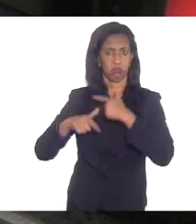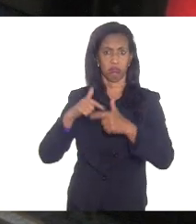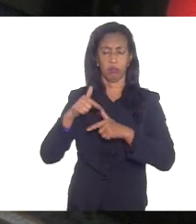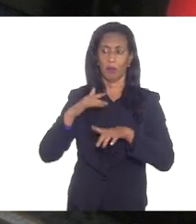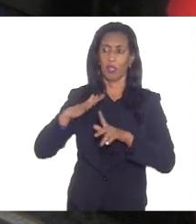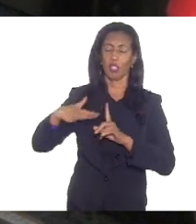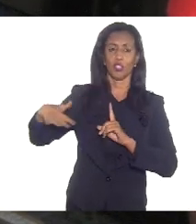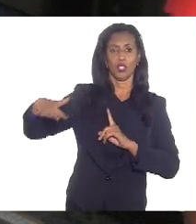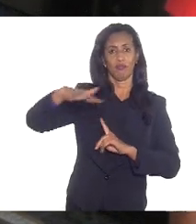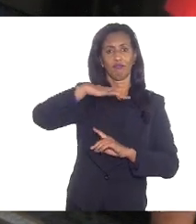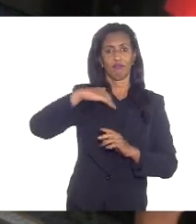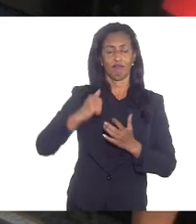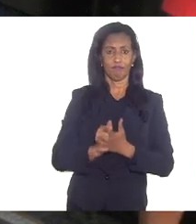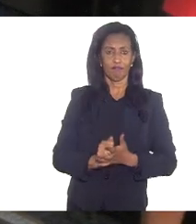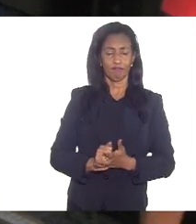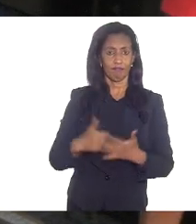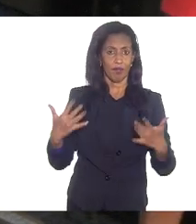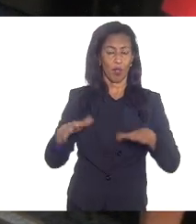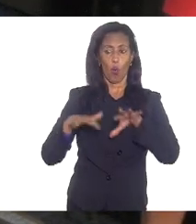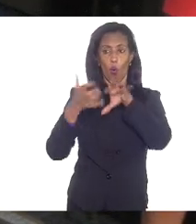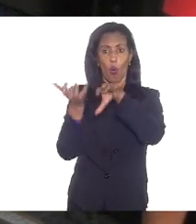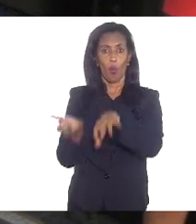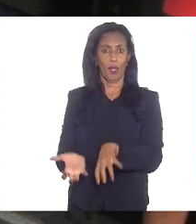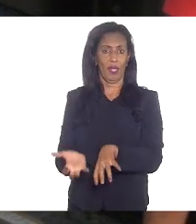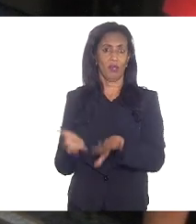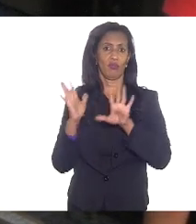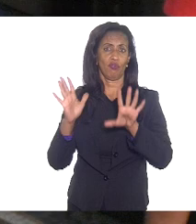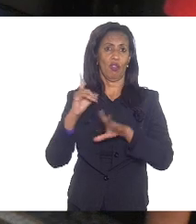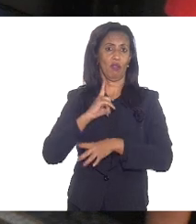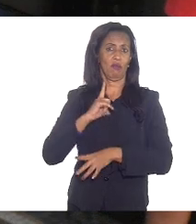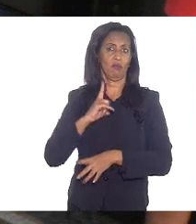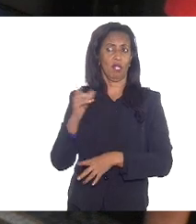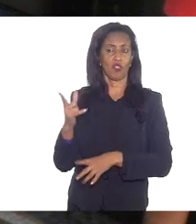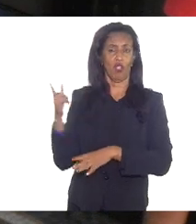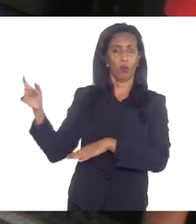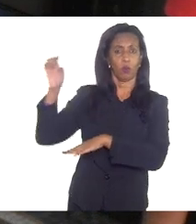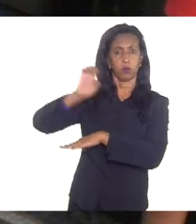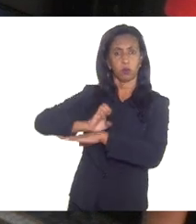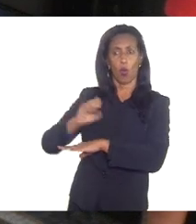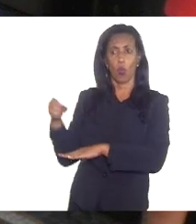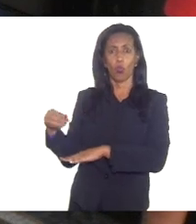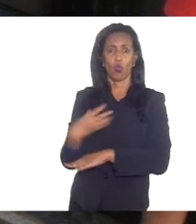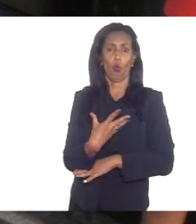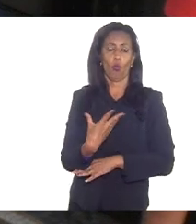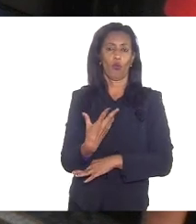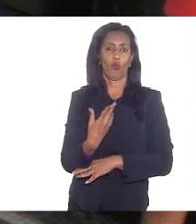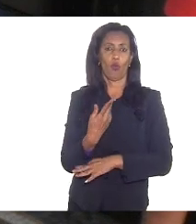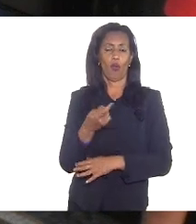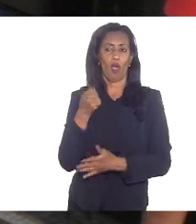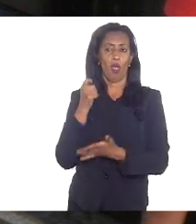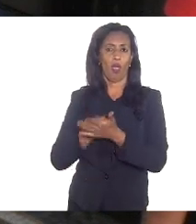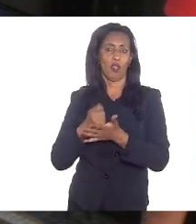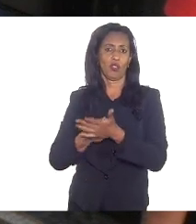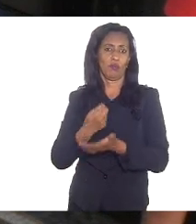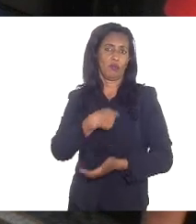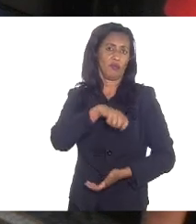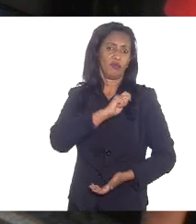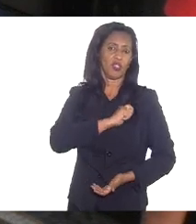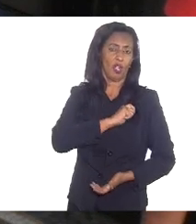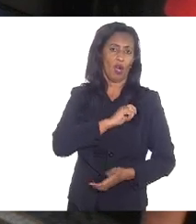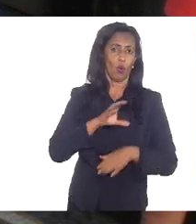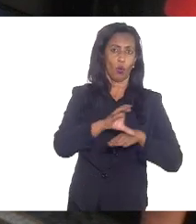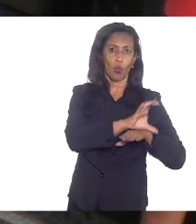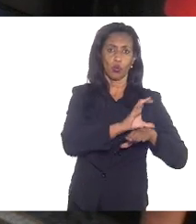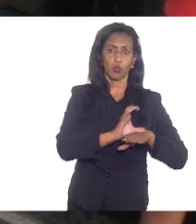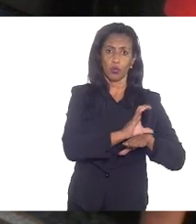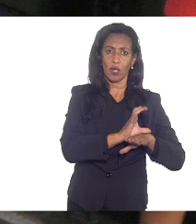no Congresso Nacional a PEC 32. Temos a adesão do Estado a um novo regime de recuperação fiscal com condicionalidades que